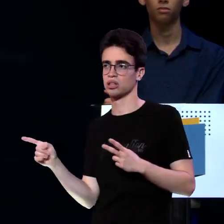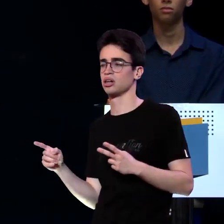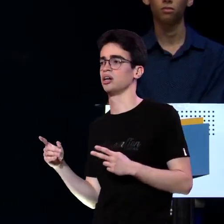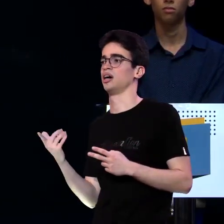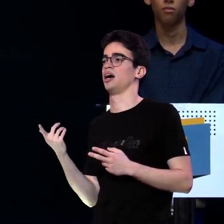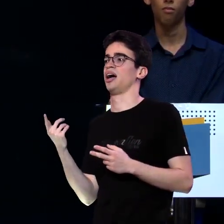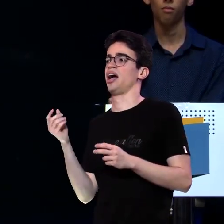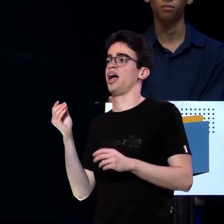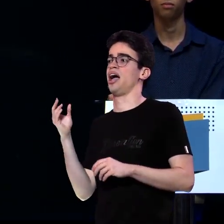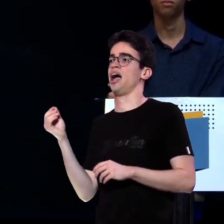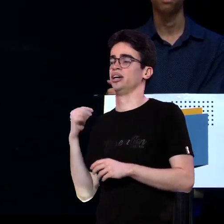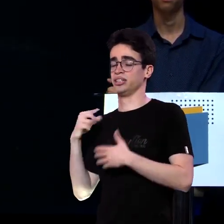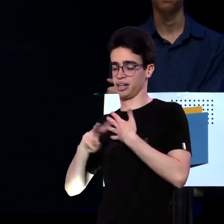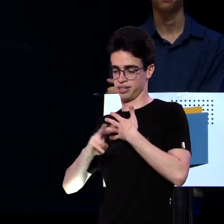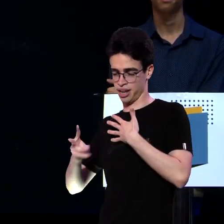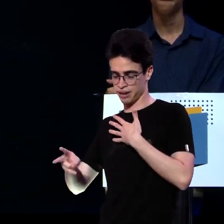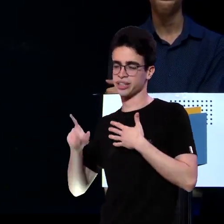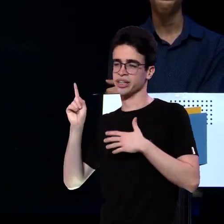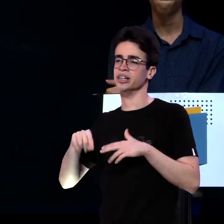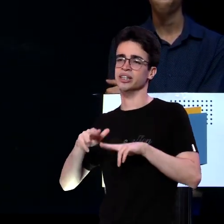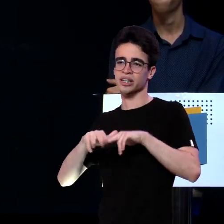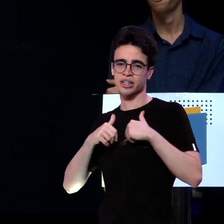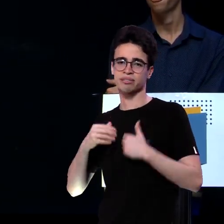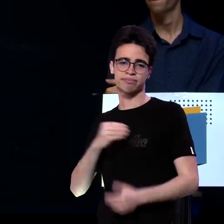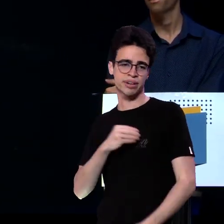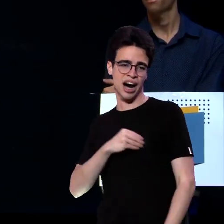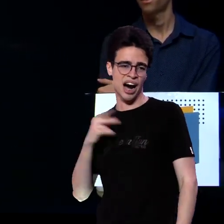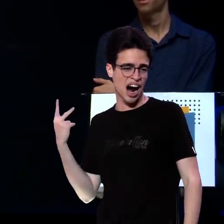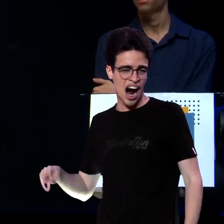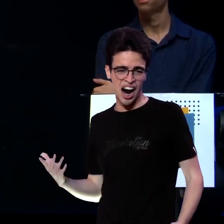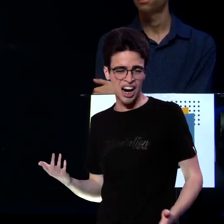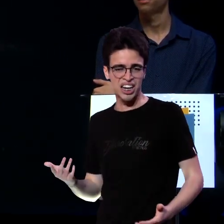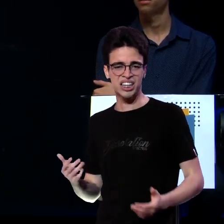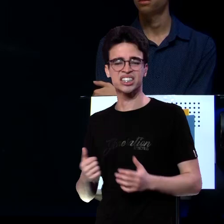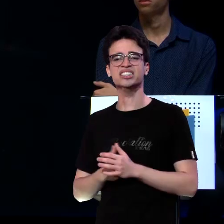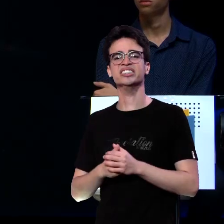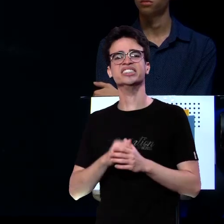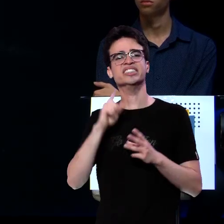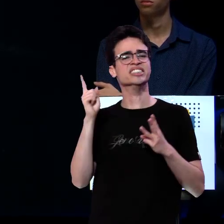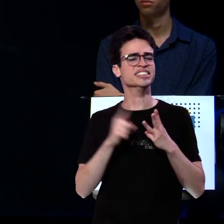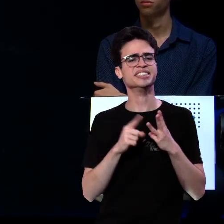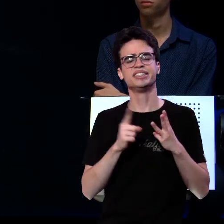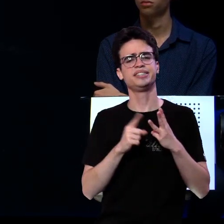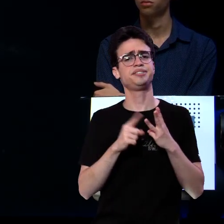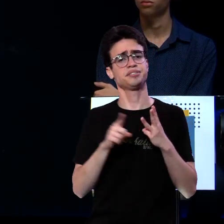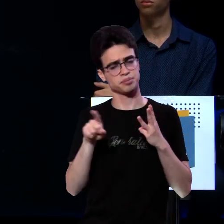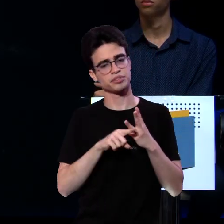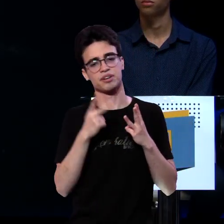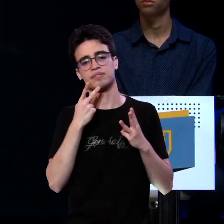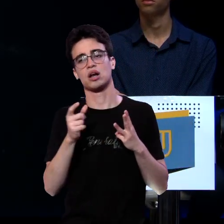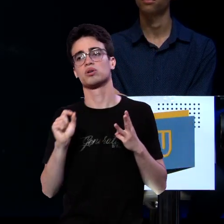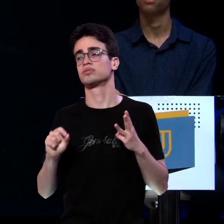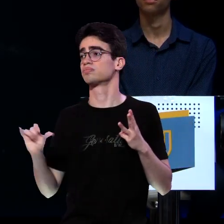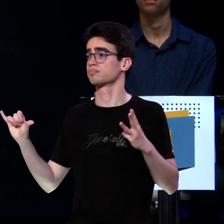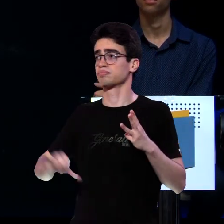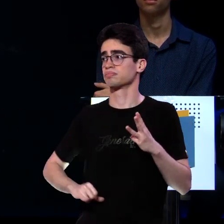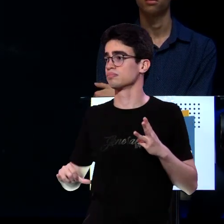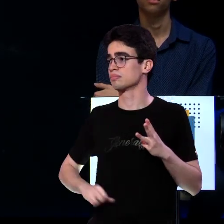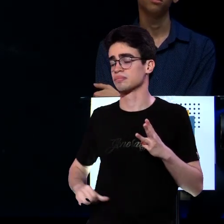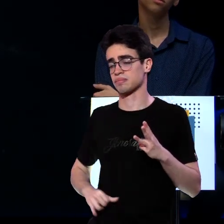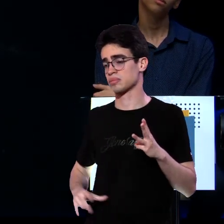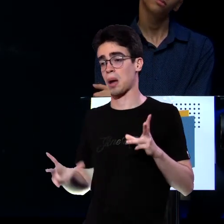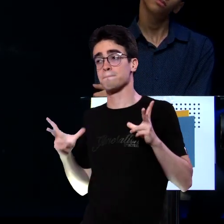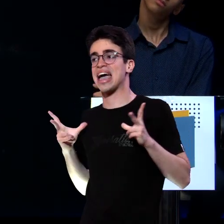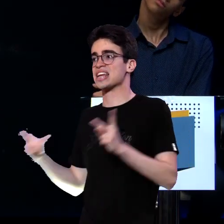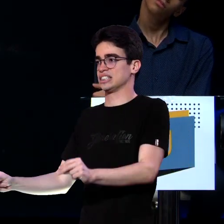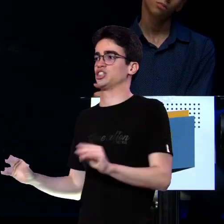do seu pecado e é justo. Isofar, o outro amigo, também fala que o sofrimento é merecido. No